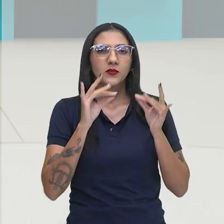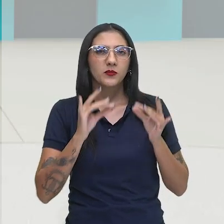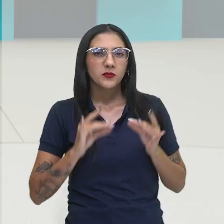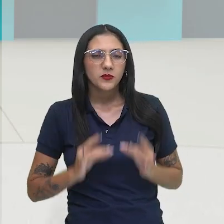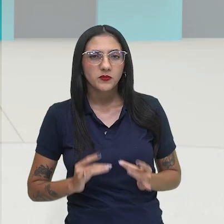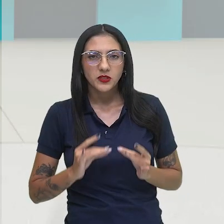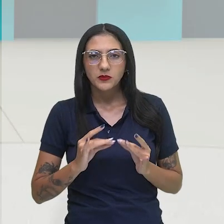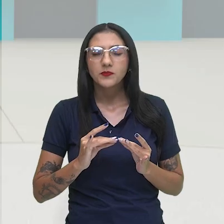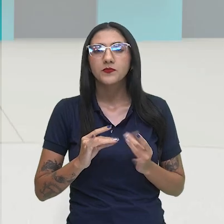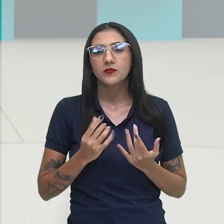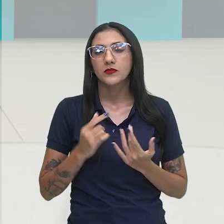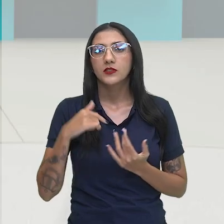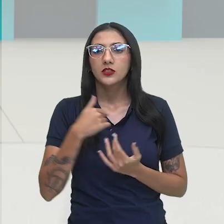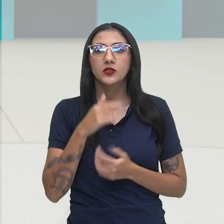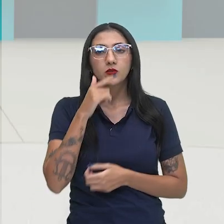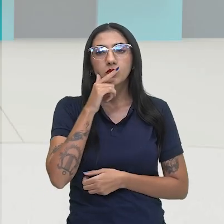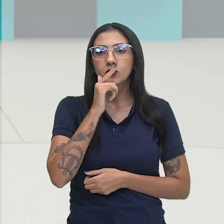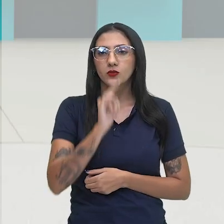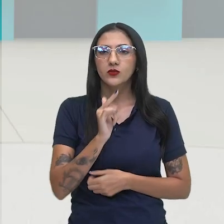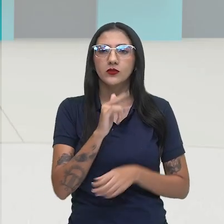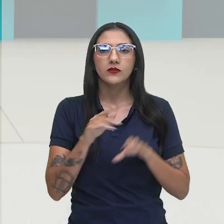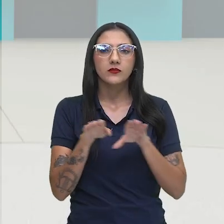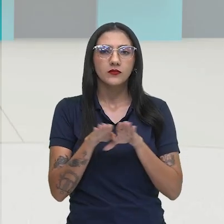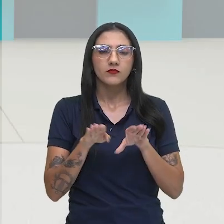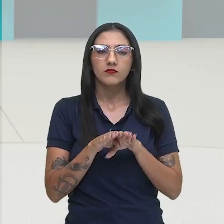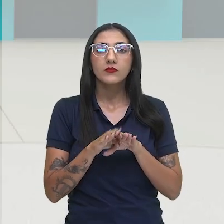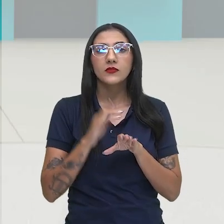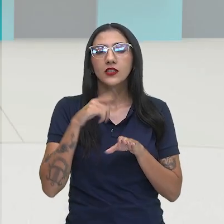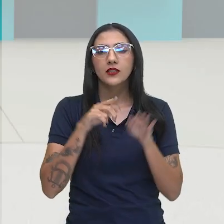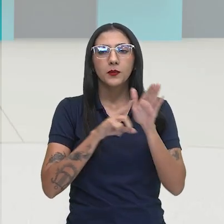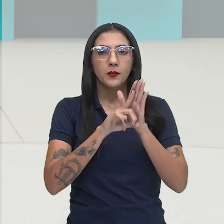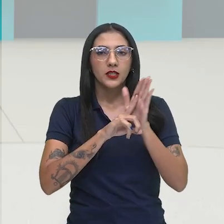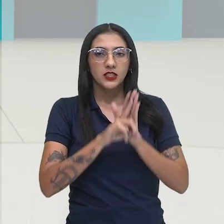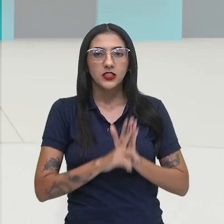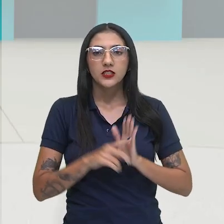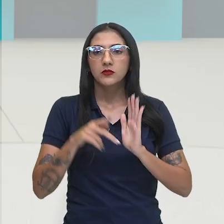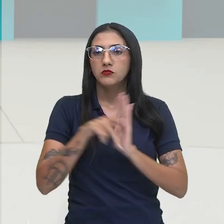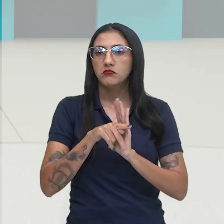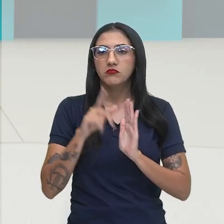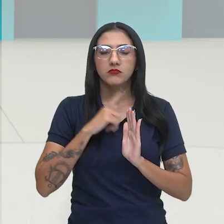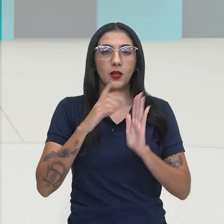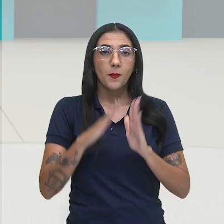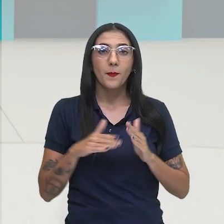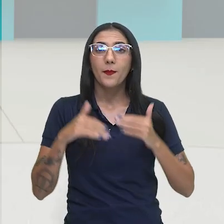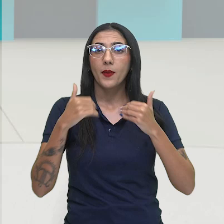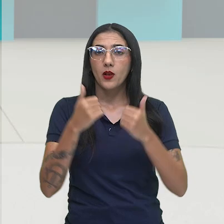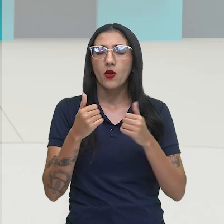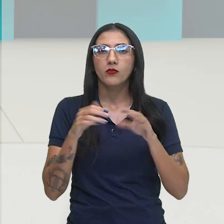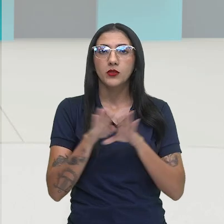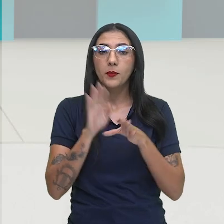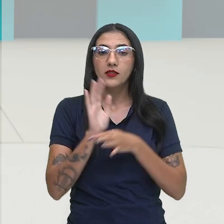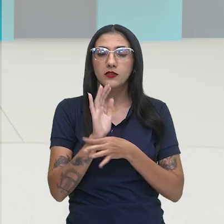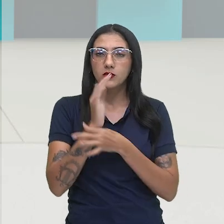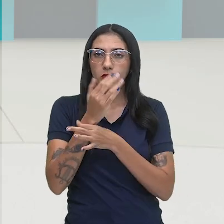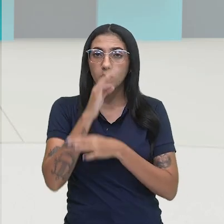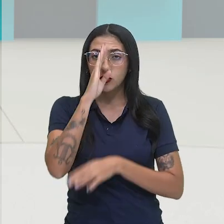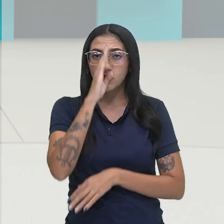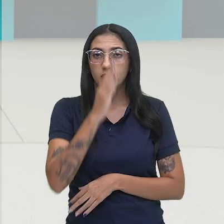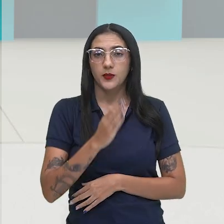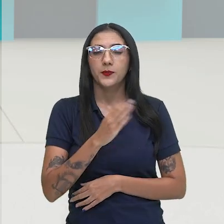varredura e passar ali, essa nossa pesquisa de forma que ela seja muito mais segura e muito mais